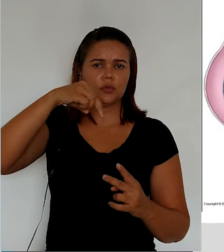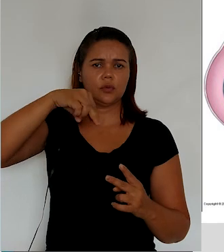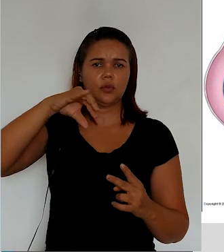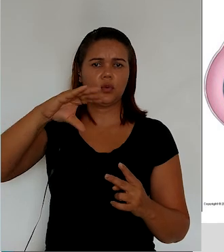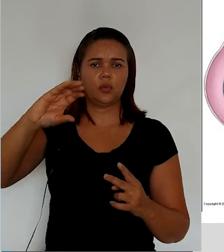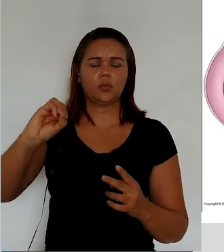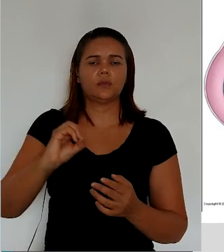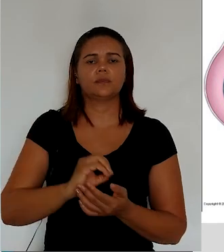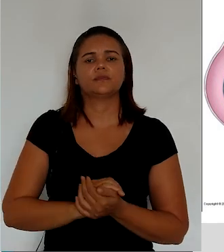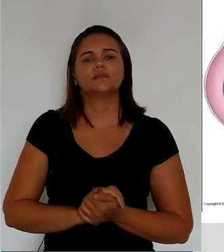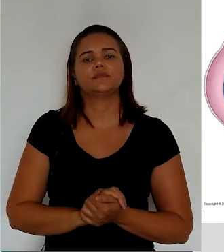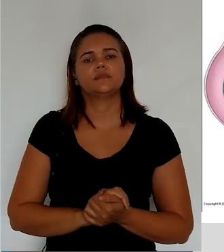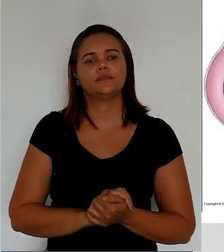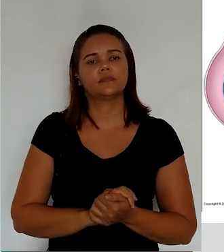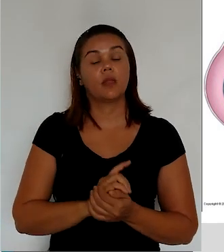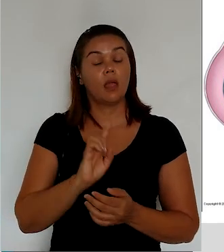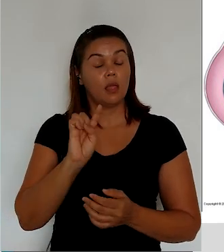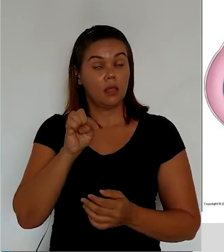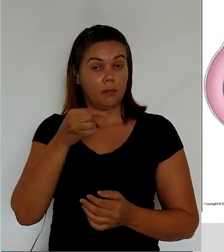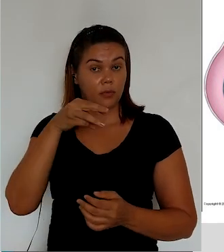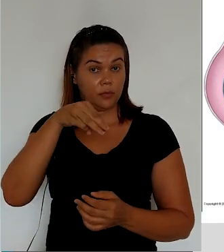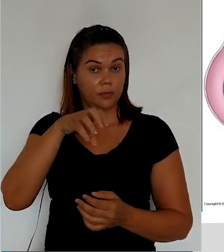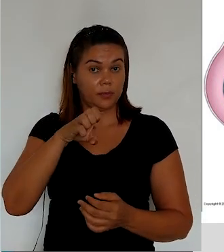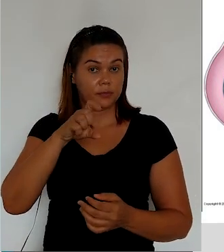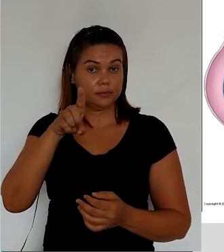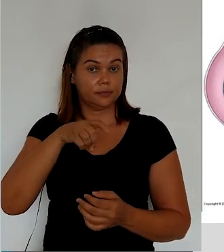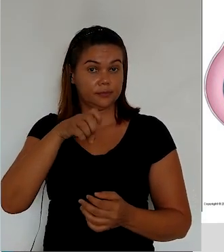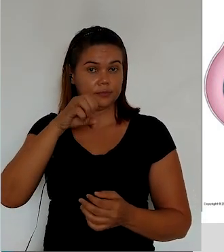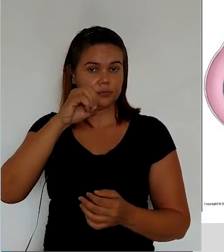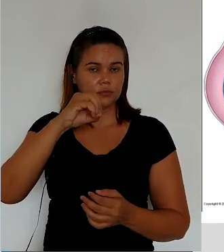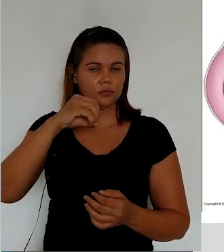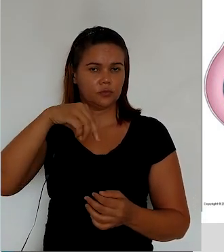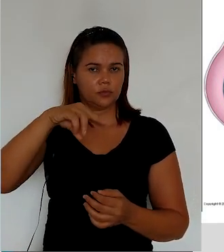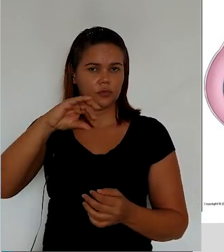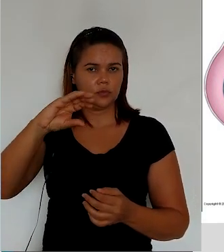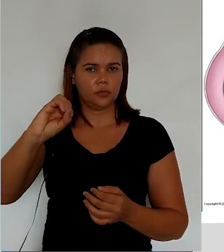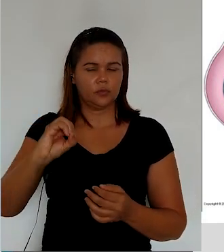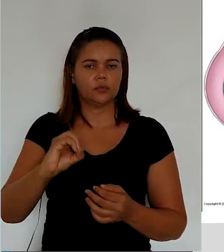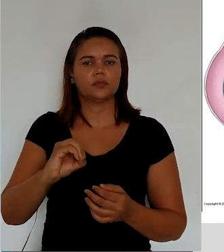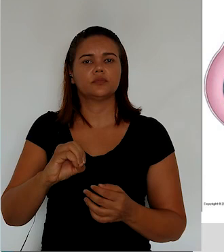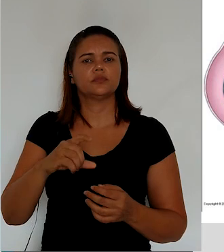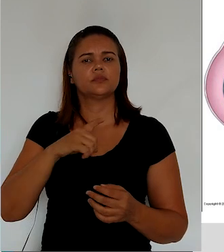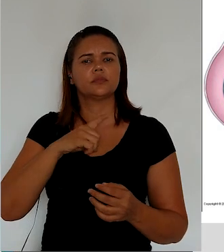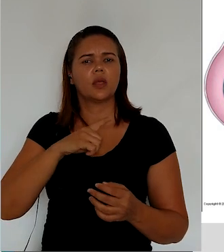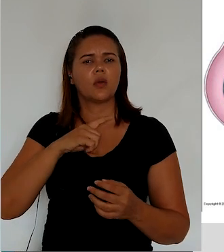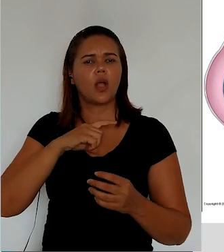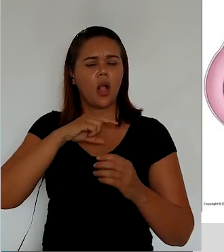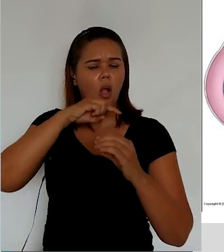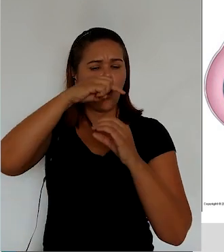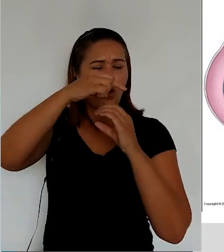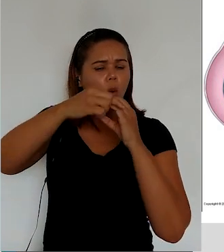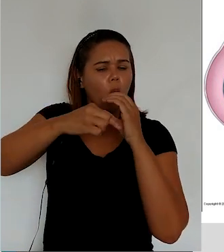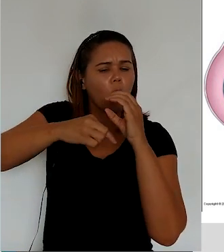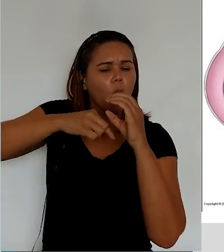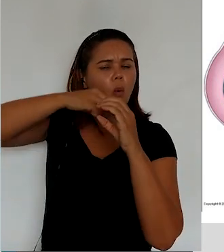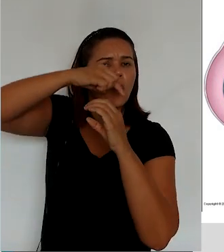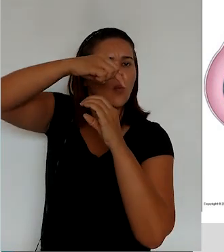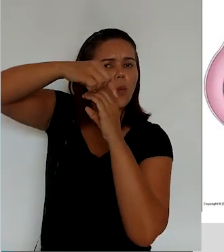Após a formação do mesaxônio, inicia-se o processo de rotação